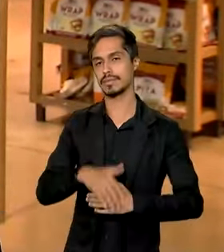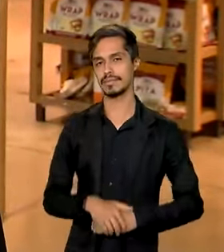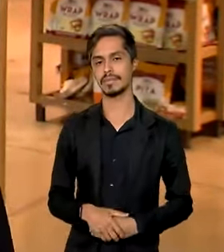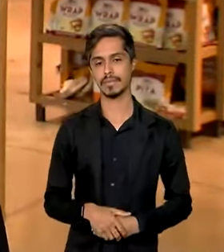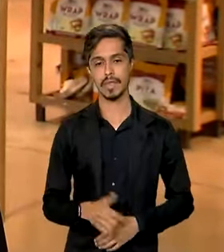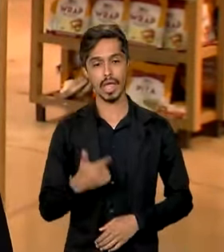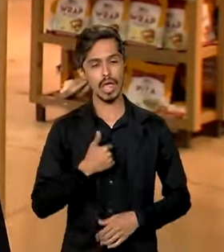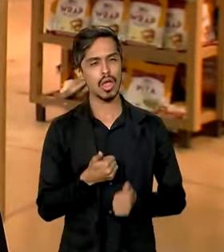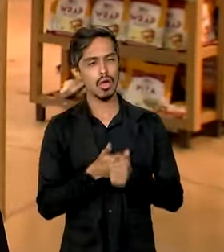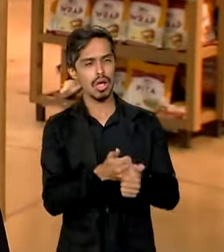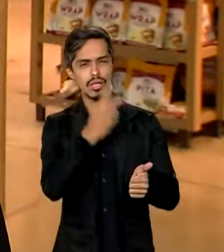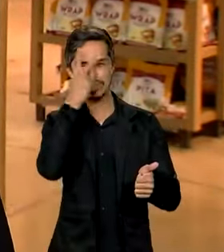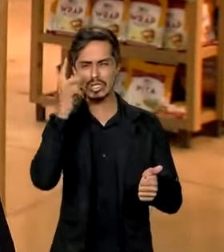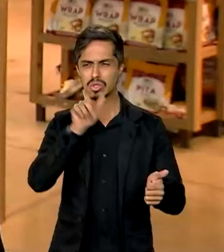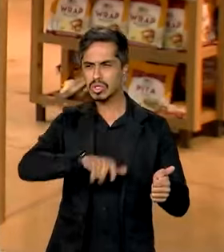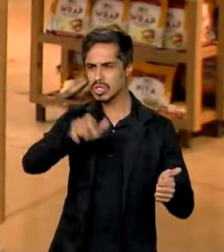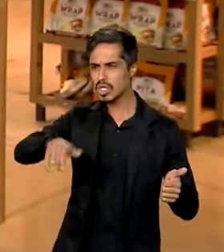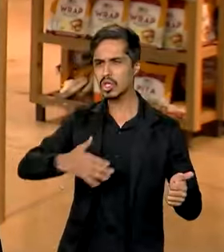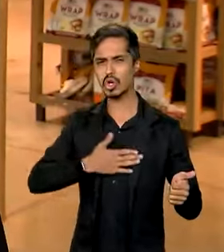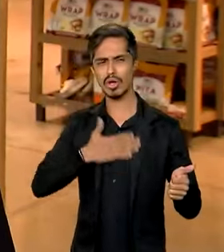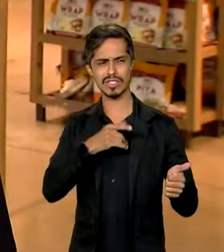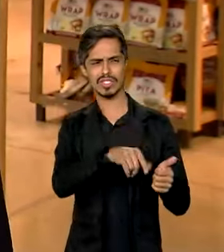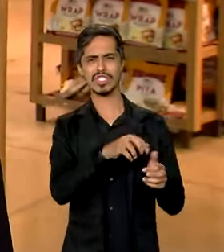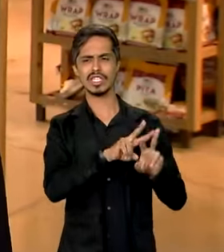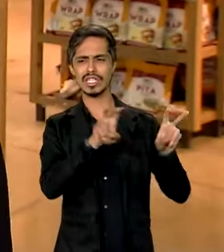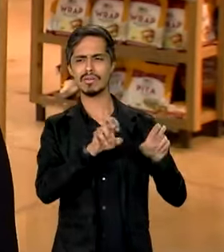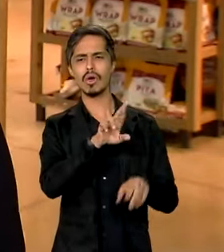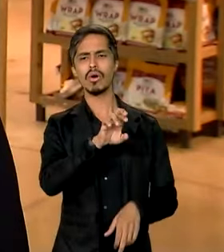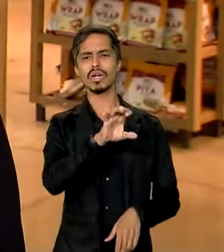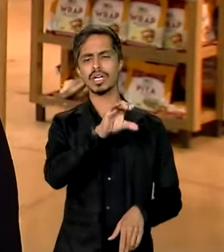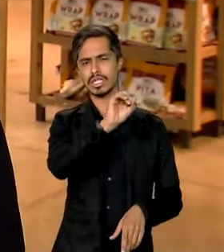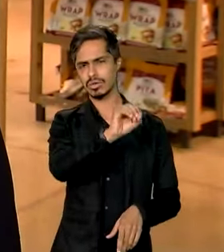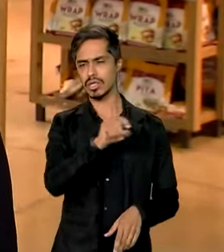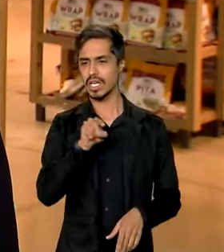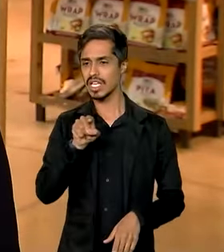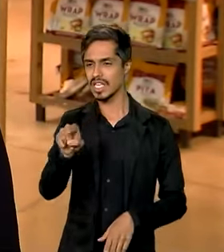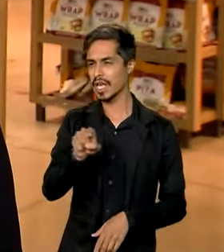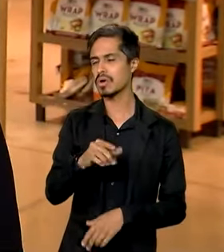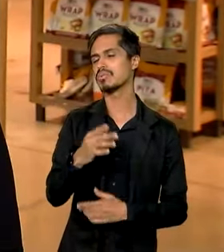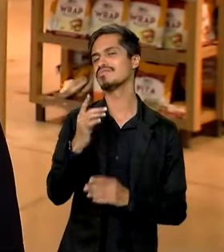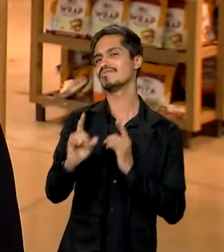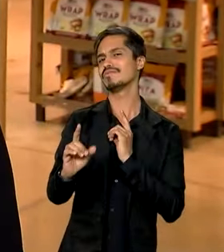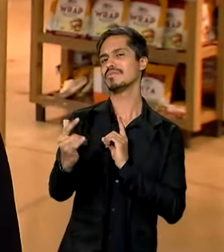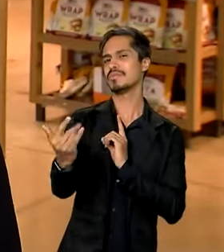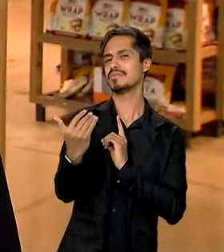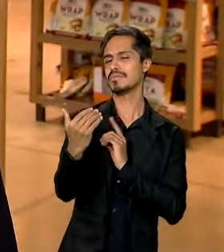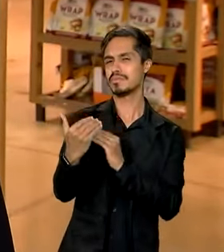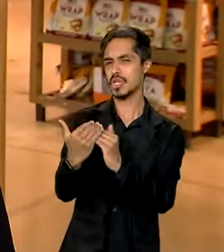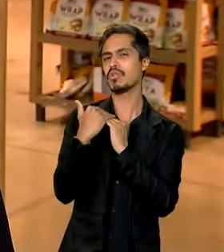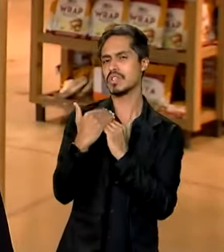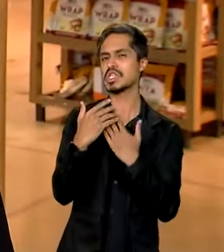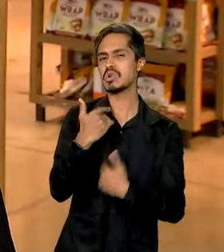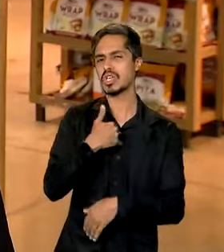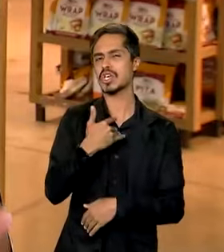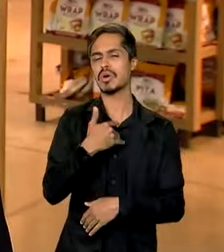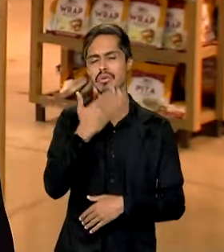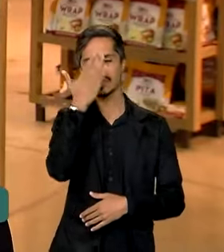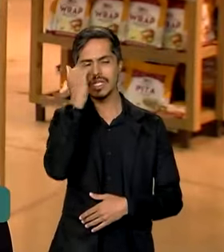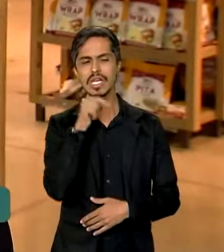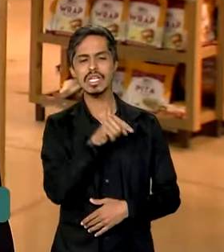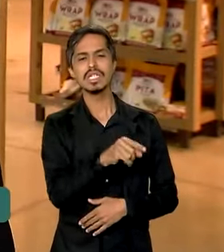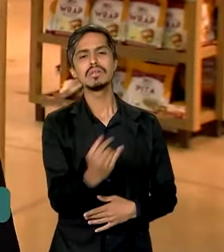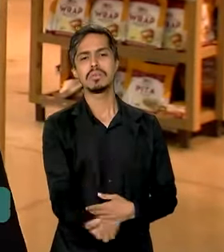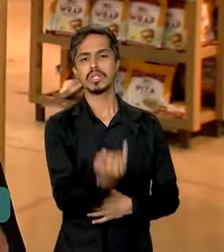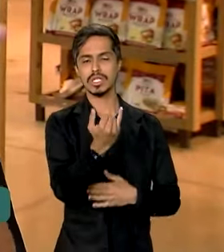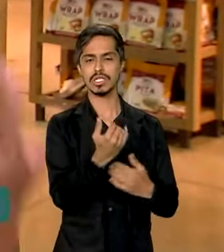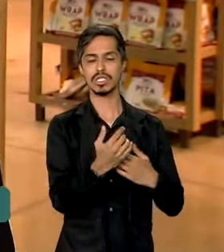que gosta de coisas orgânicas e eu descobri o quanto elas são importantes para a nossa saúde. Na verdade, a gente